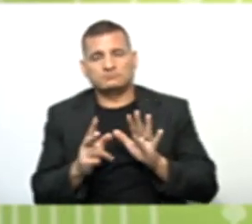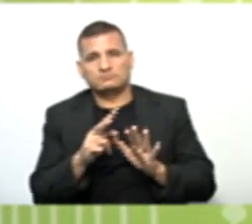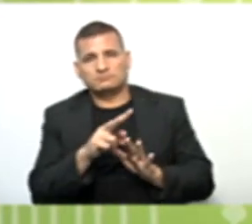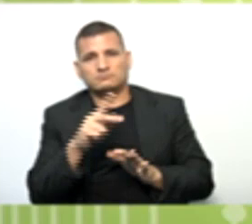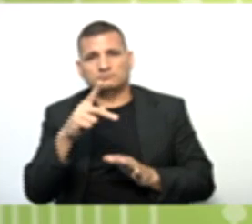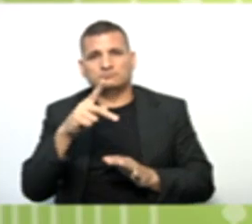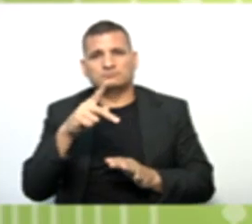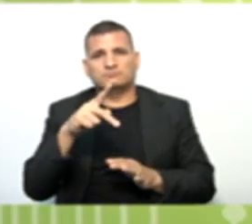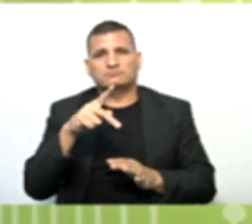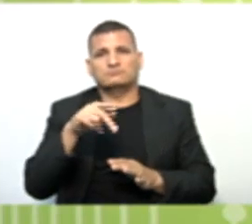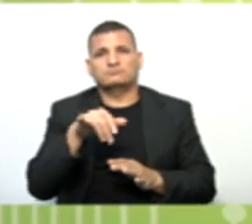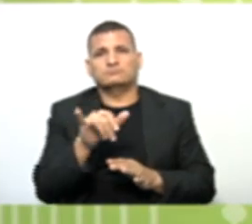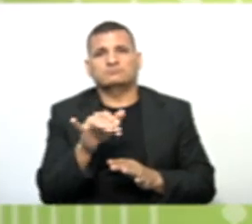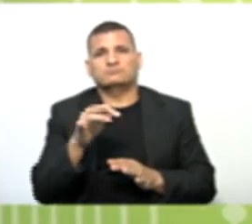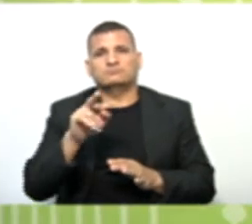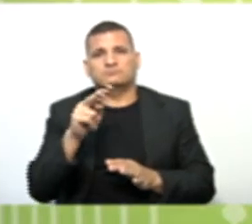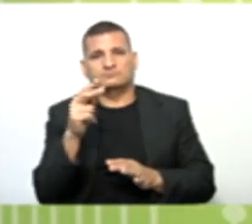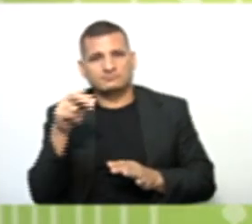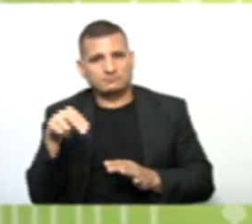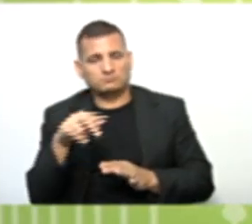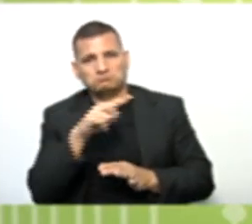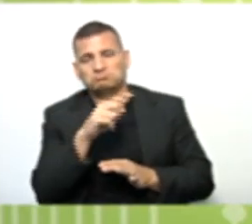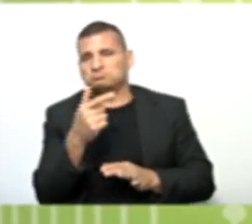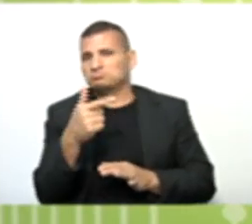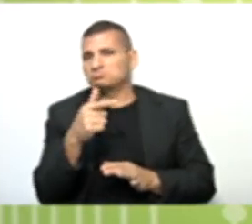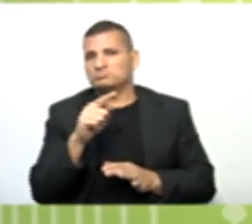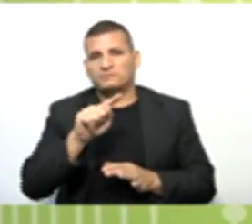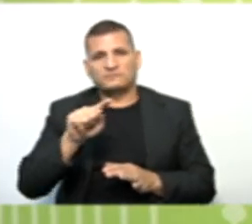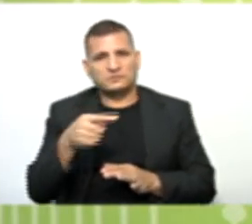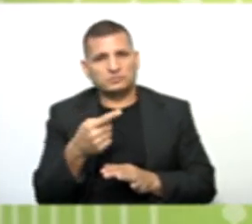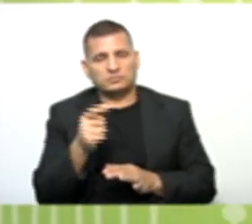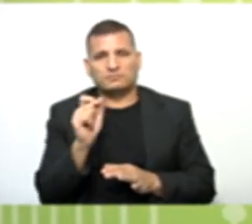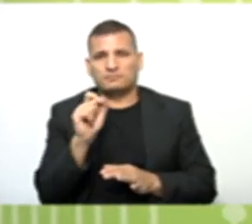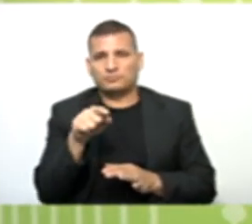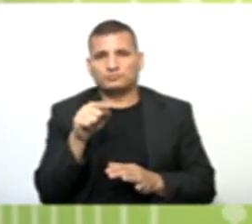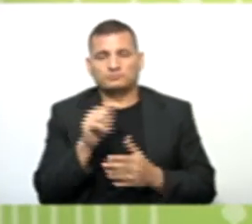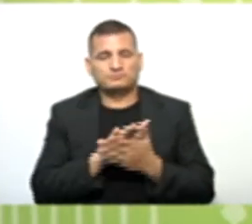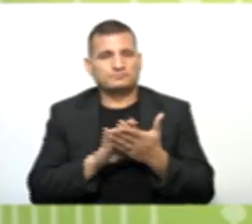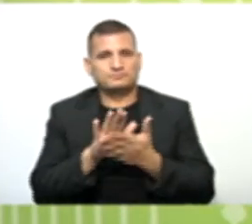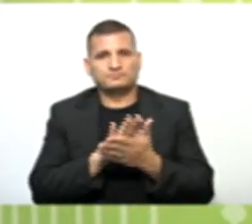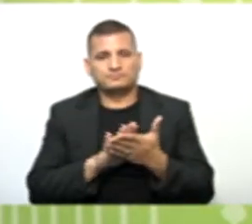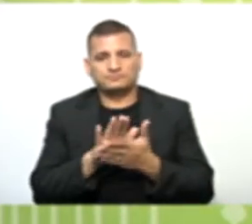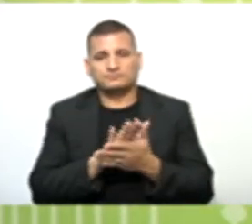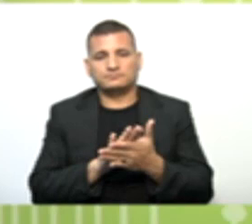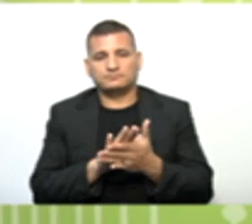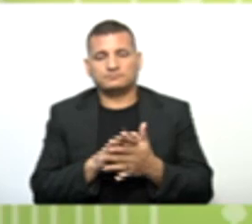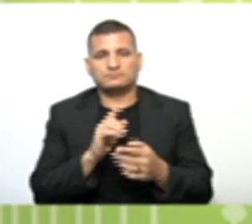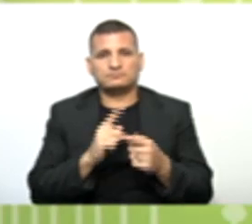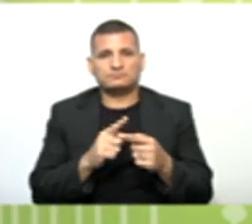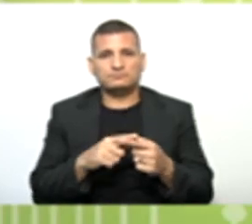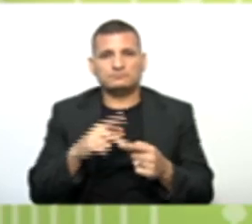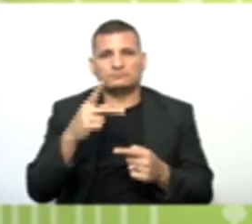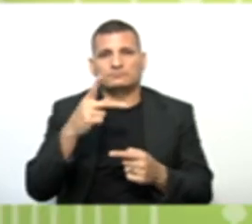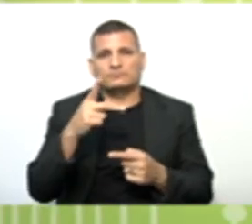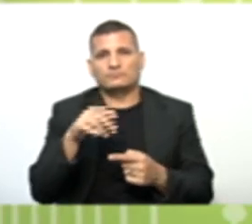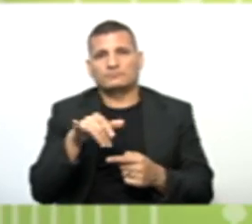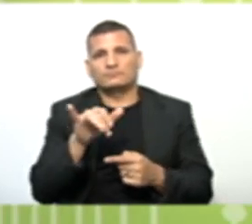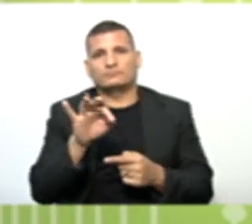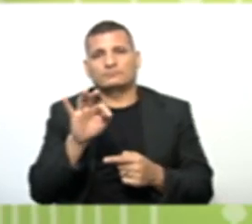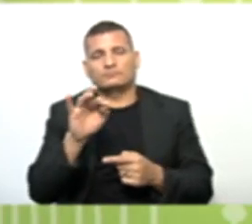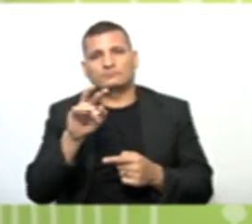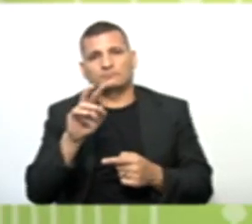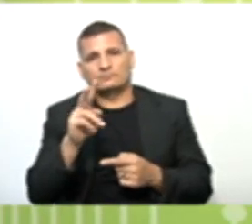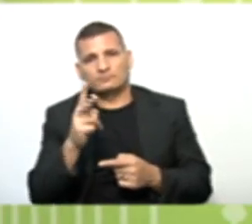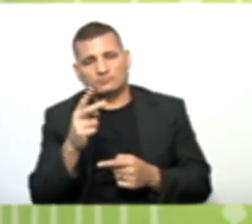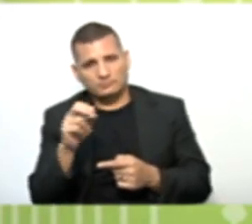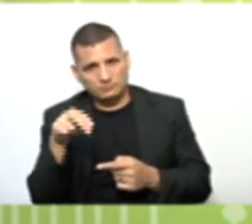Python nenhum dos nossos códigos incluiu um ponto e vírgula, né? Então, por quê? no Python, a separação dos comandos é feita